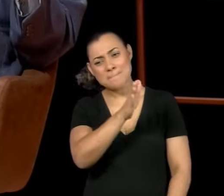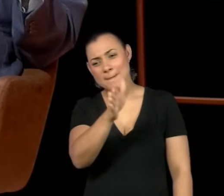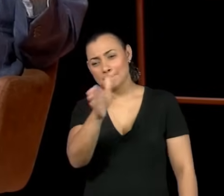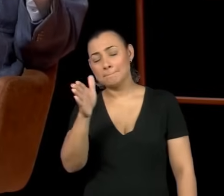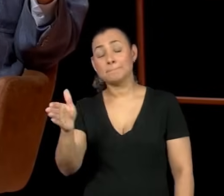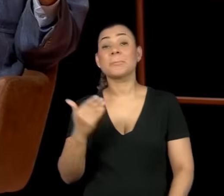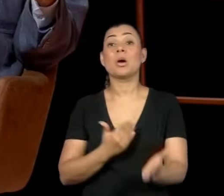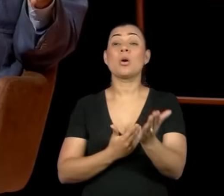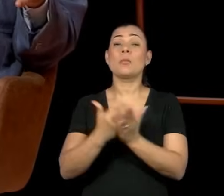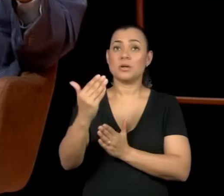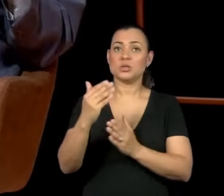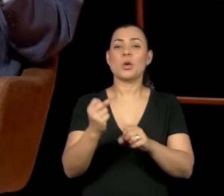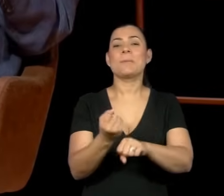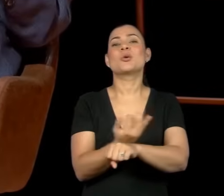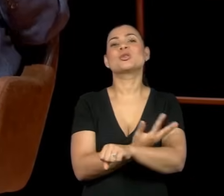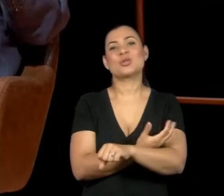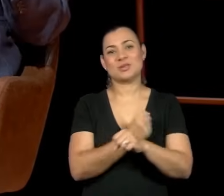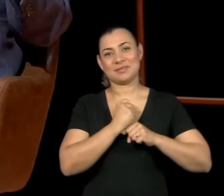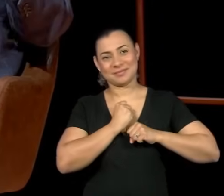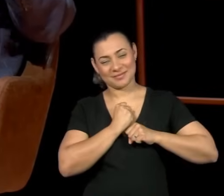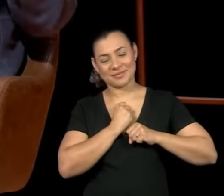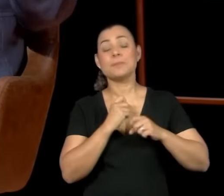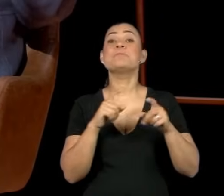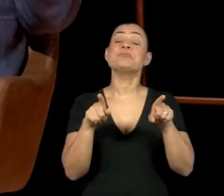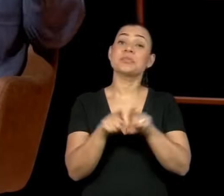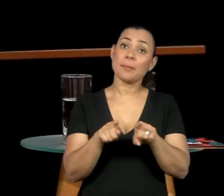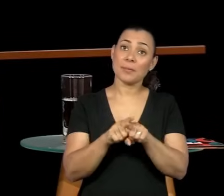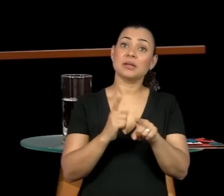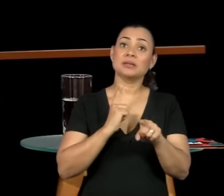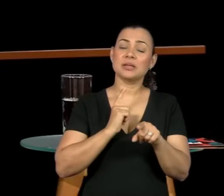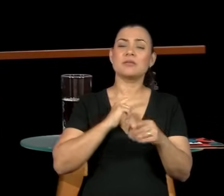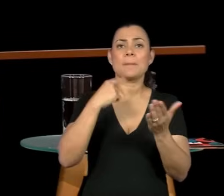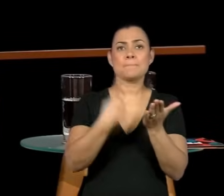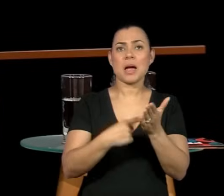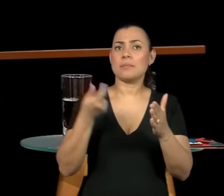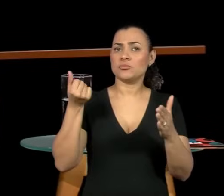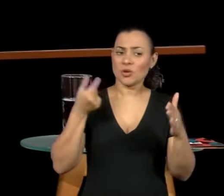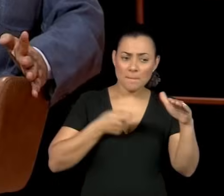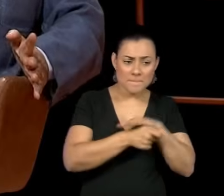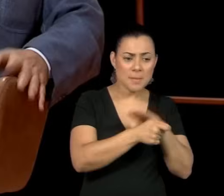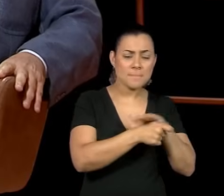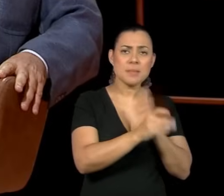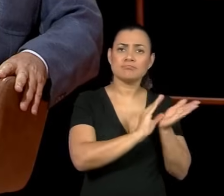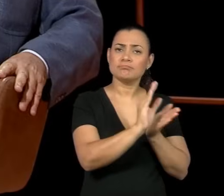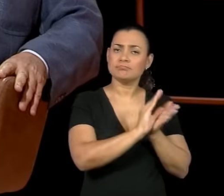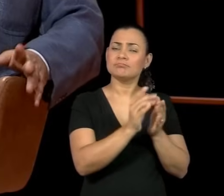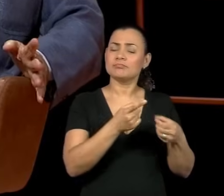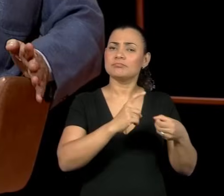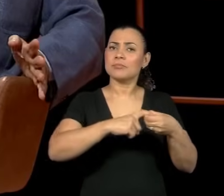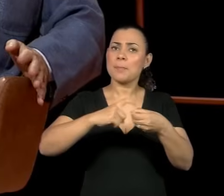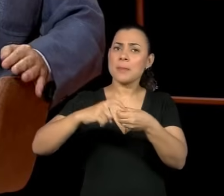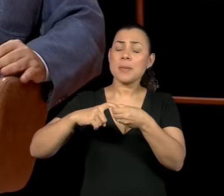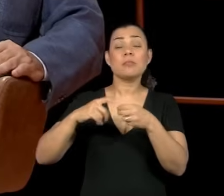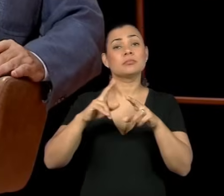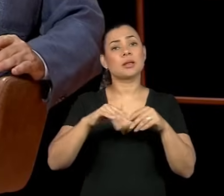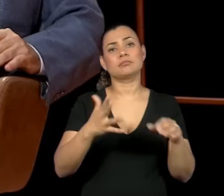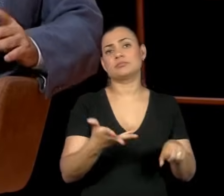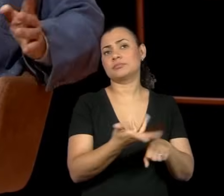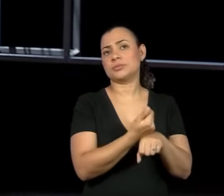Começou com o Projeto Emoções, com o avião da VASP e ASPA patrocinando. E realmente é um